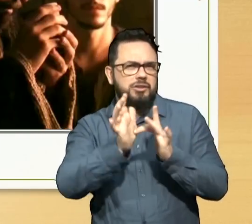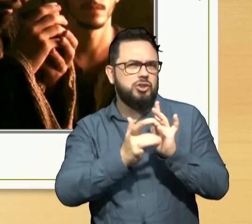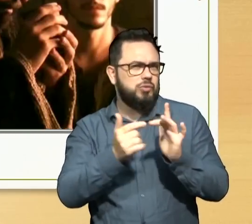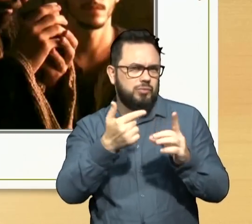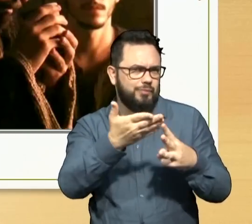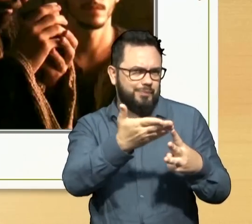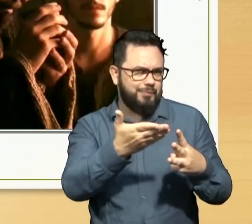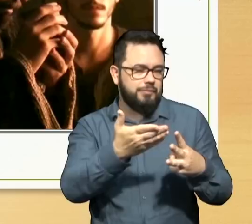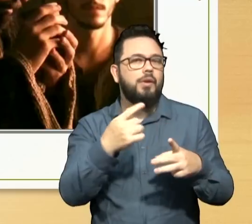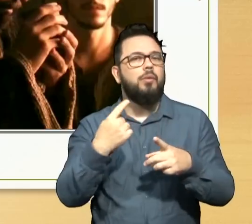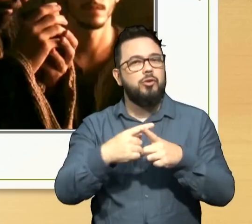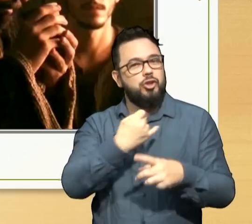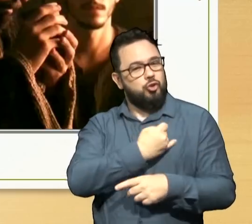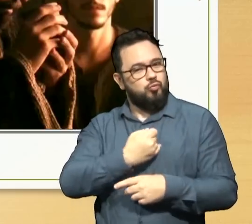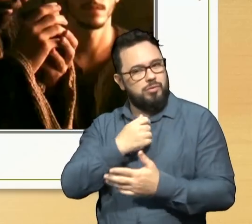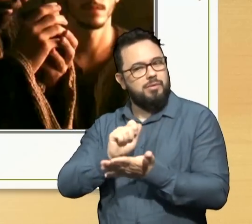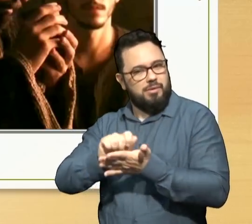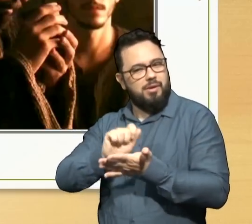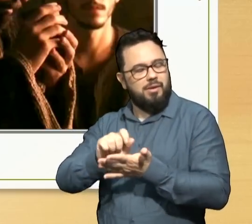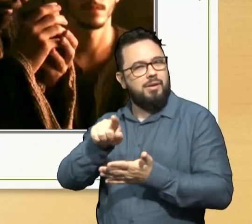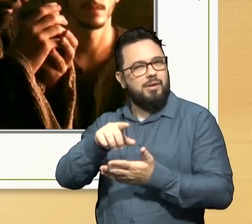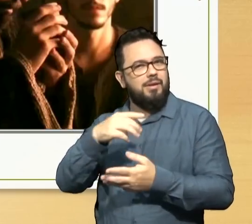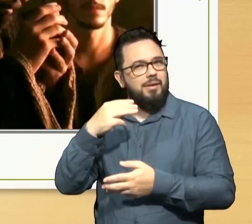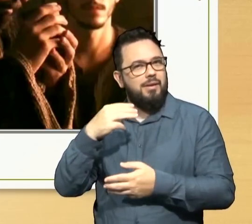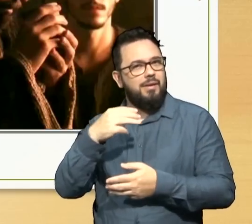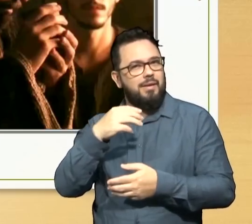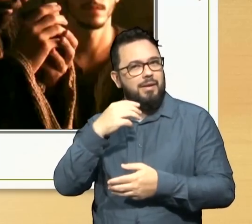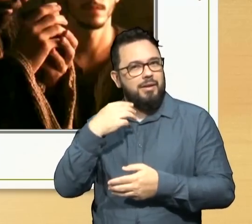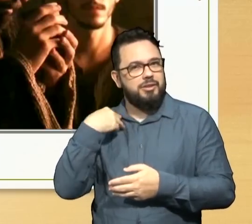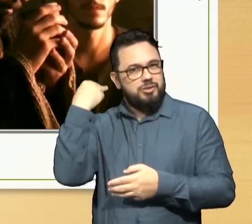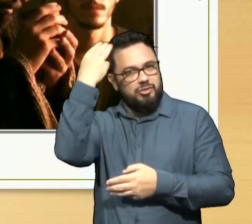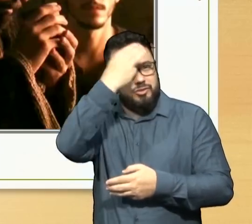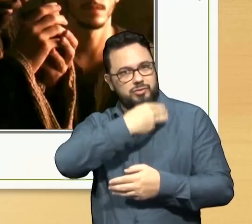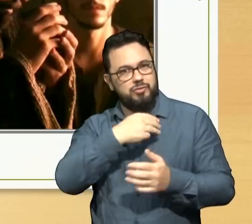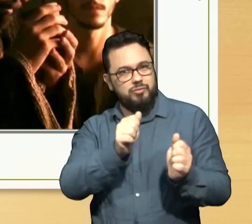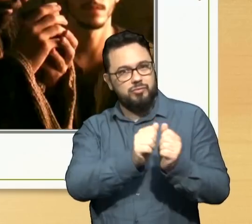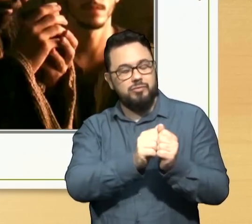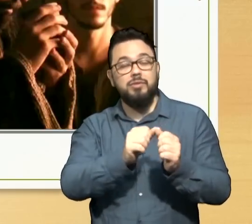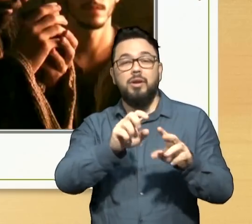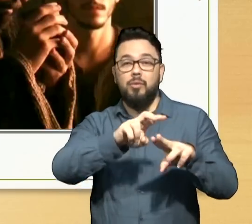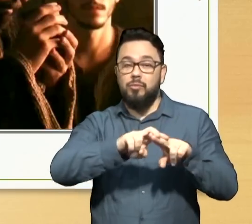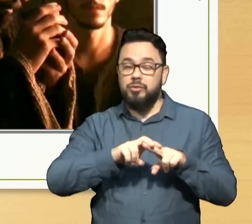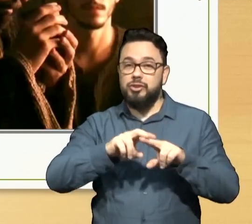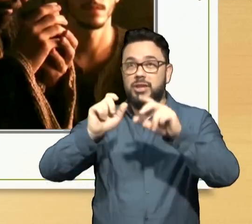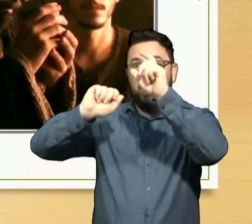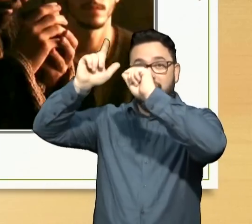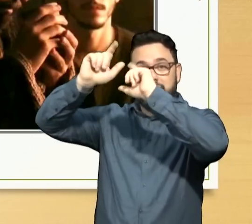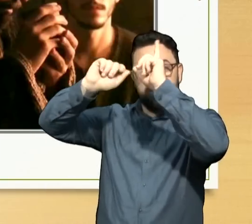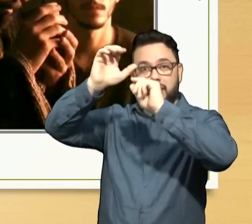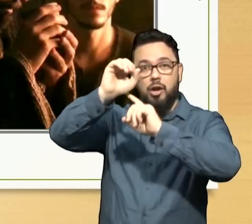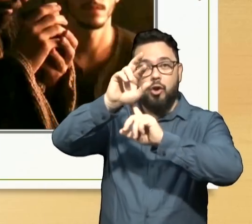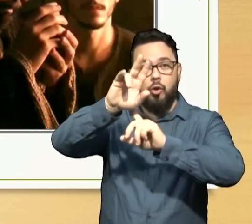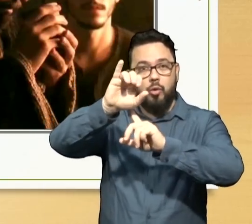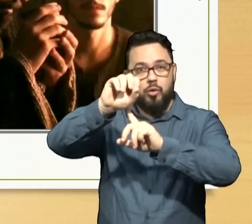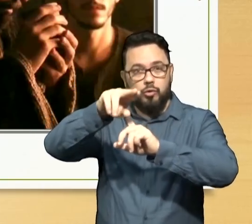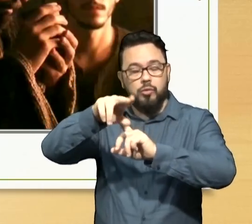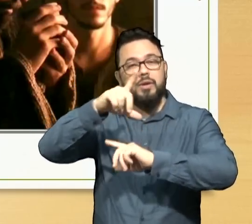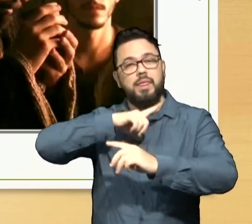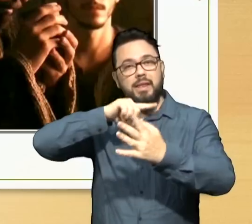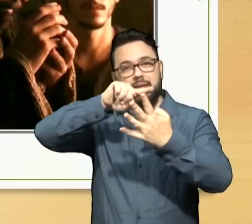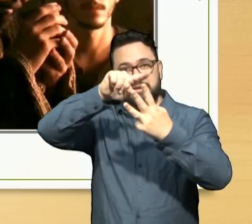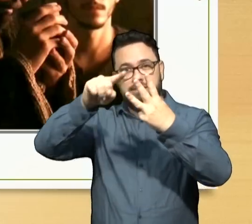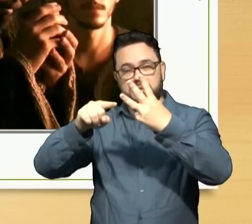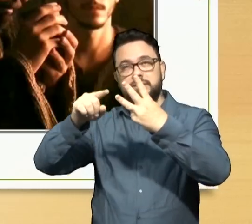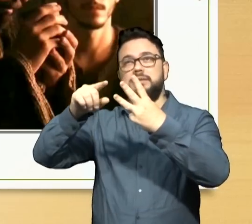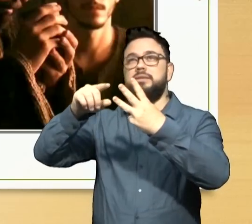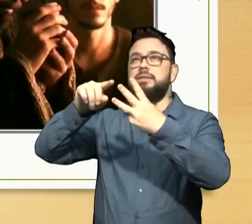vai falar que ela também estava ali por isso que nós chamamos o cinturão de orum de As Três Marias que é a Maria mãe de Jesus a